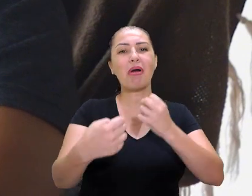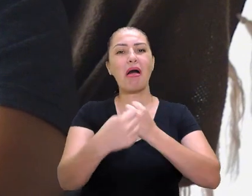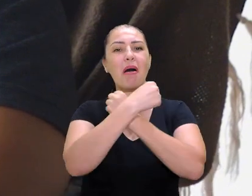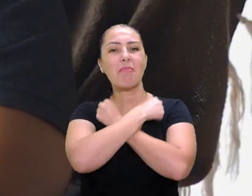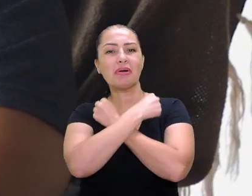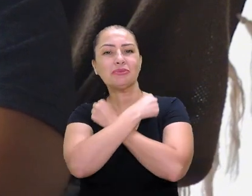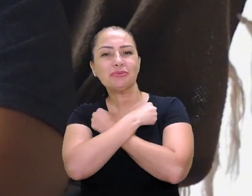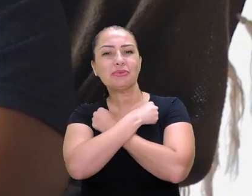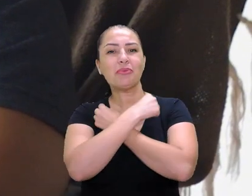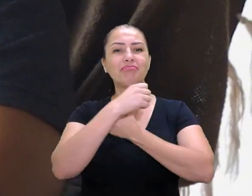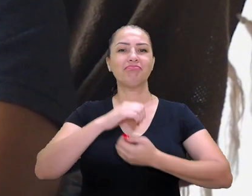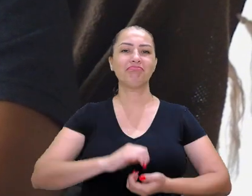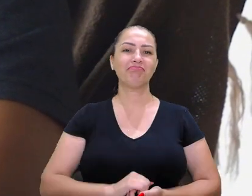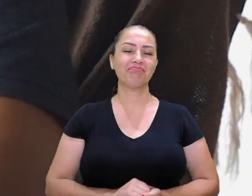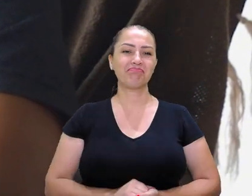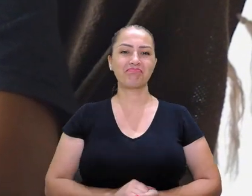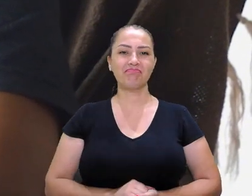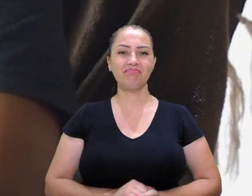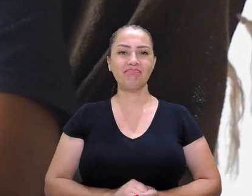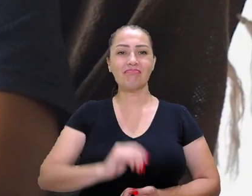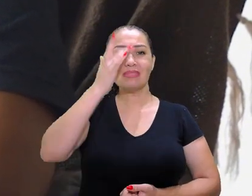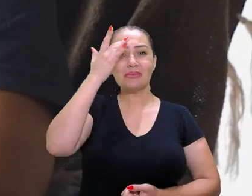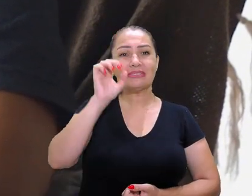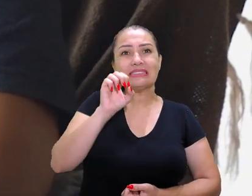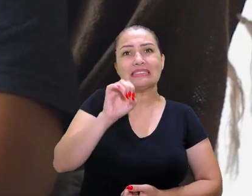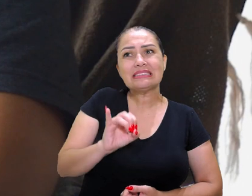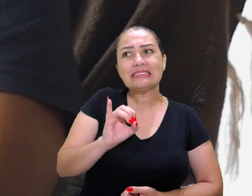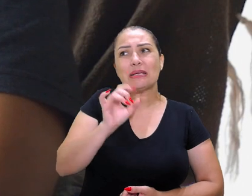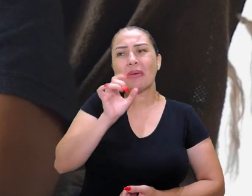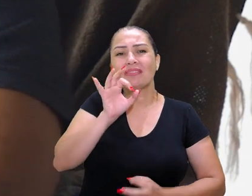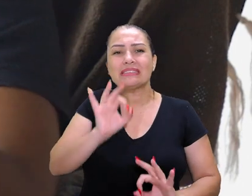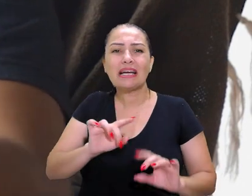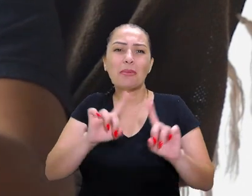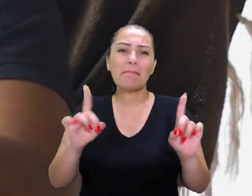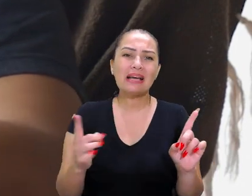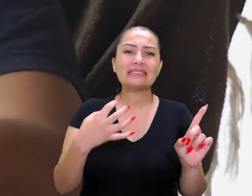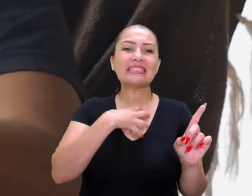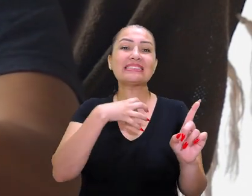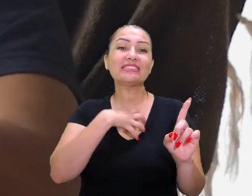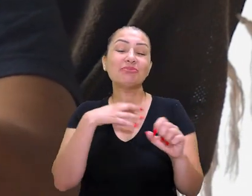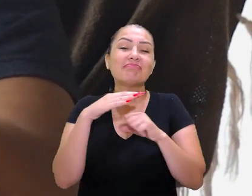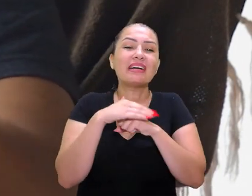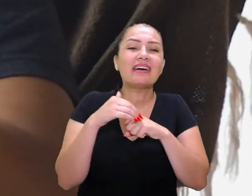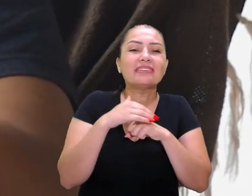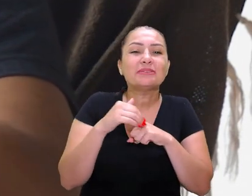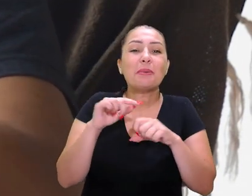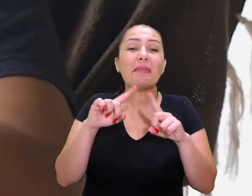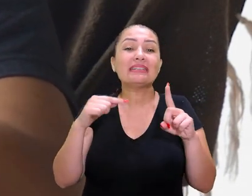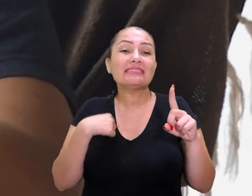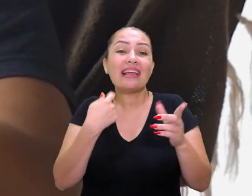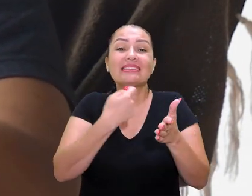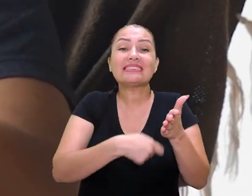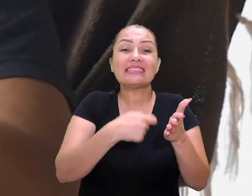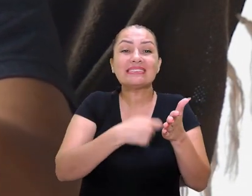se sentindo, não sei se é a palavra, mais acolhida, ou tentando entender melhor o que ela